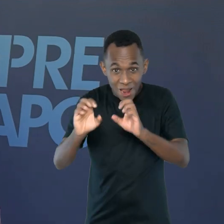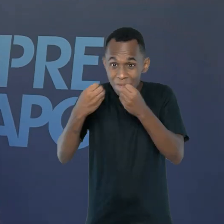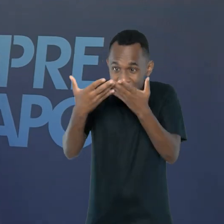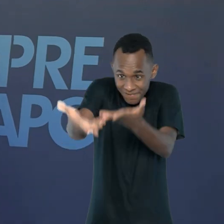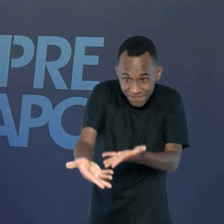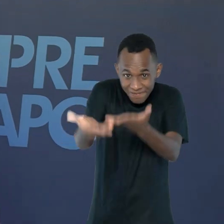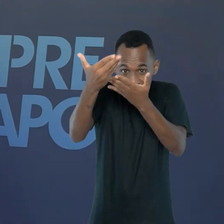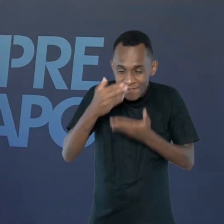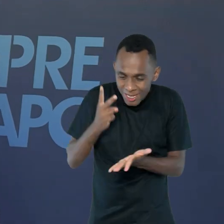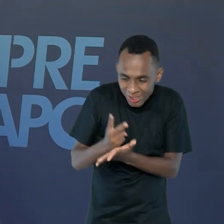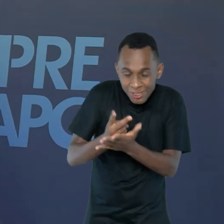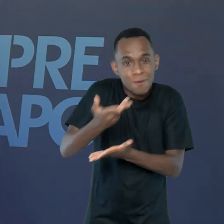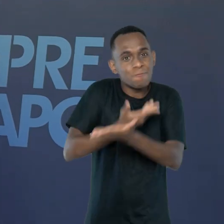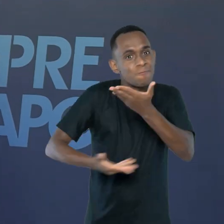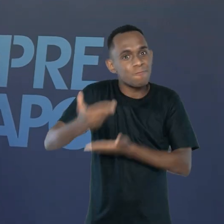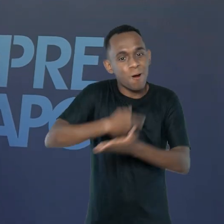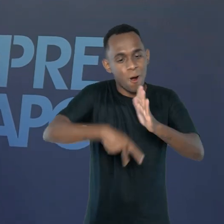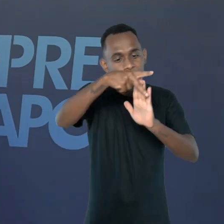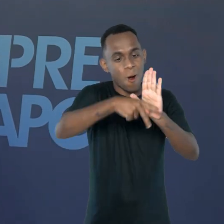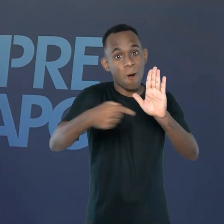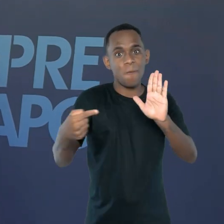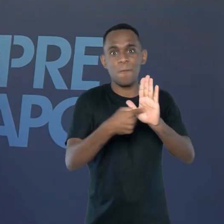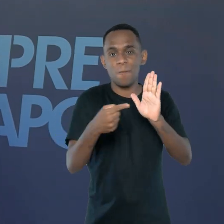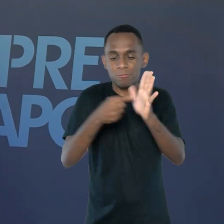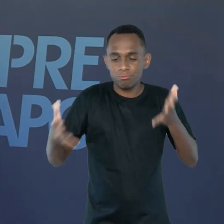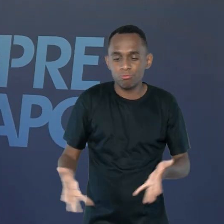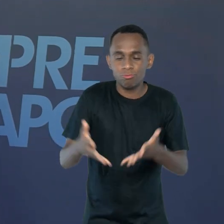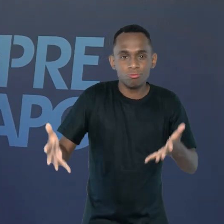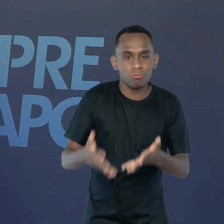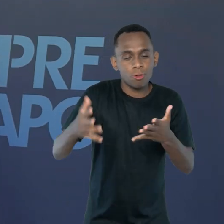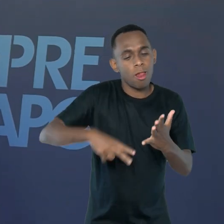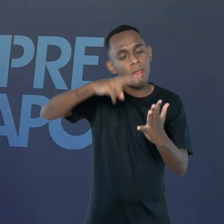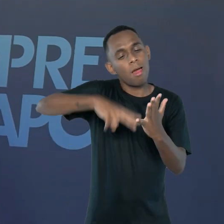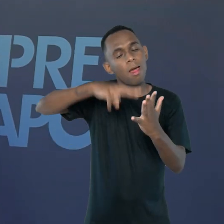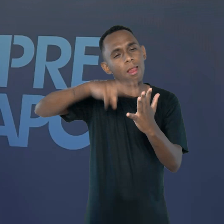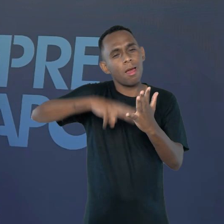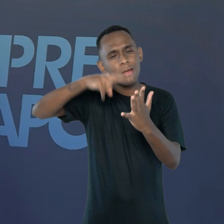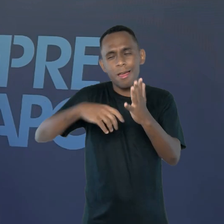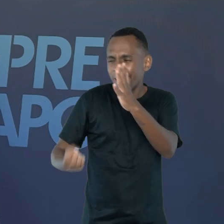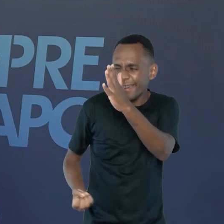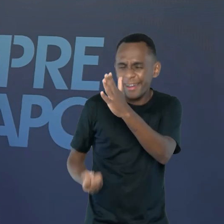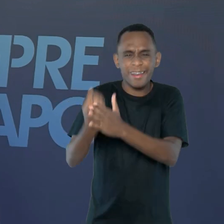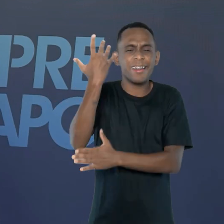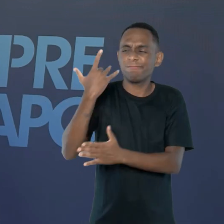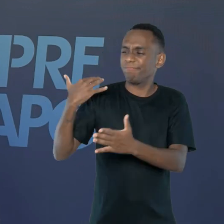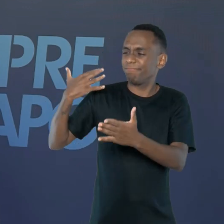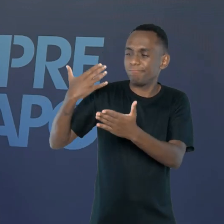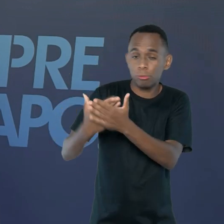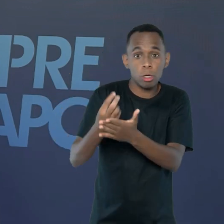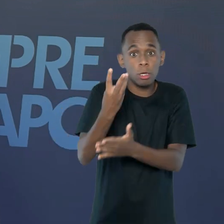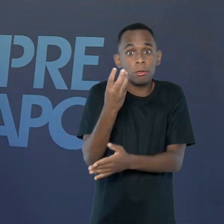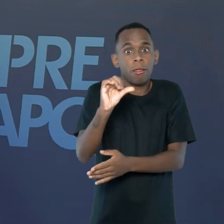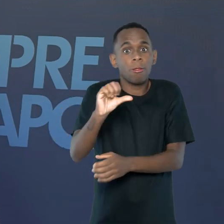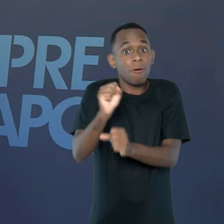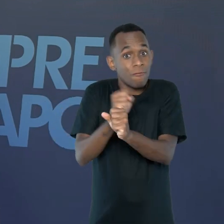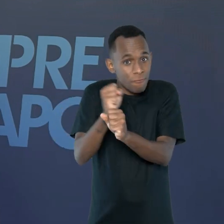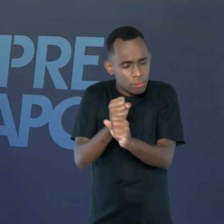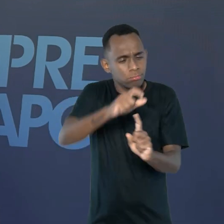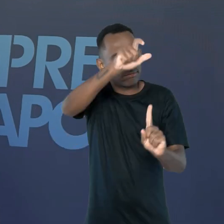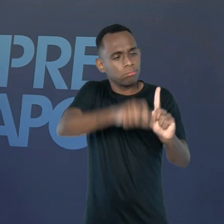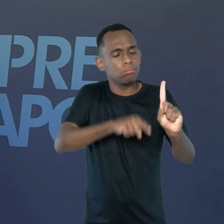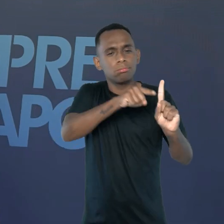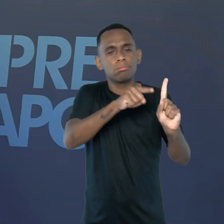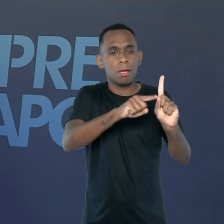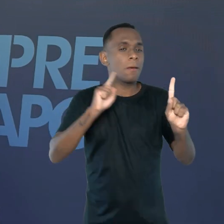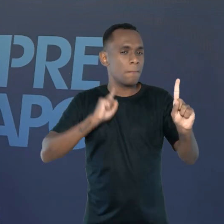bem-vindos ao Sempre um Papo, este projeto de incentivo ao hábito da leitura, criado há 39 anos pelo